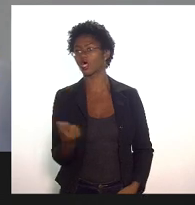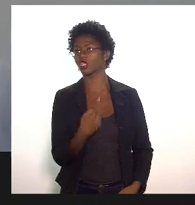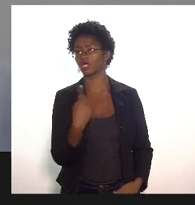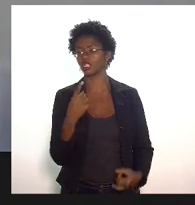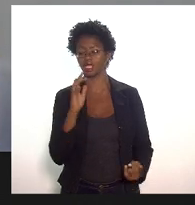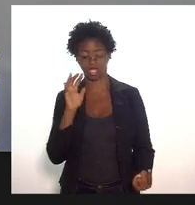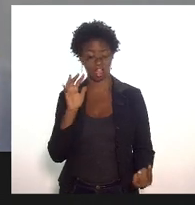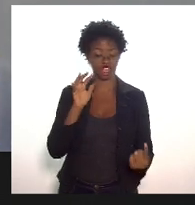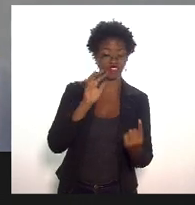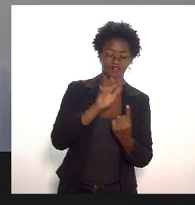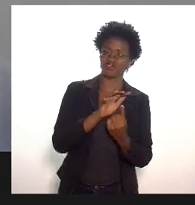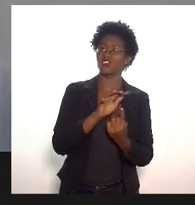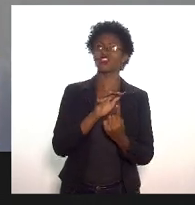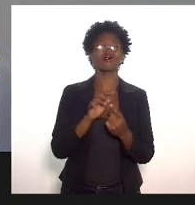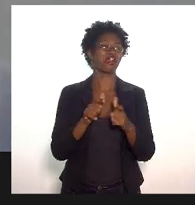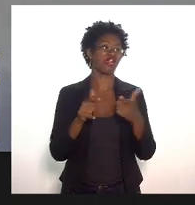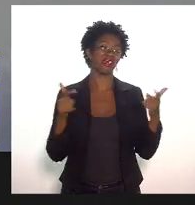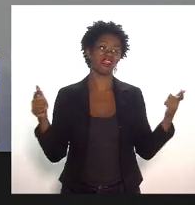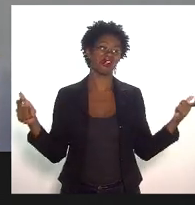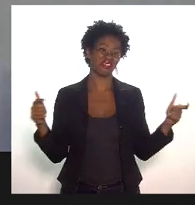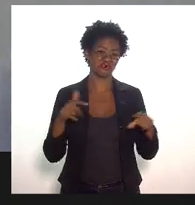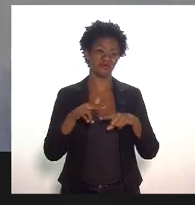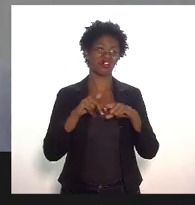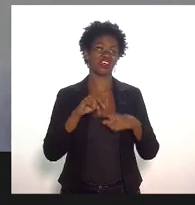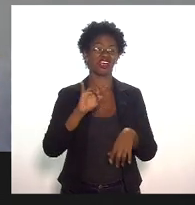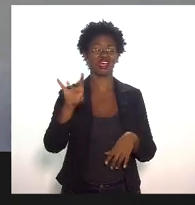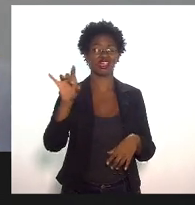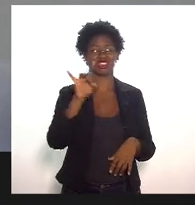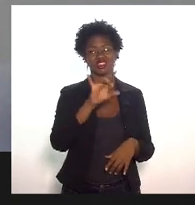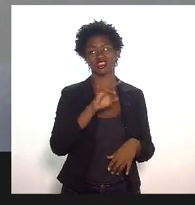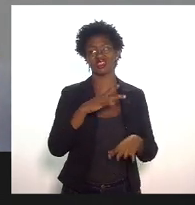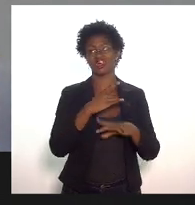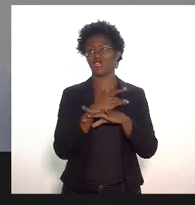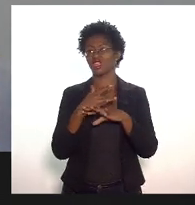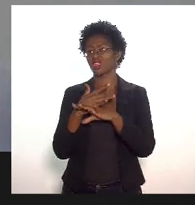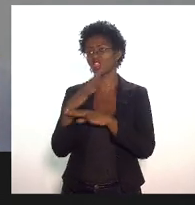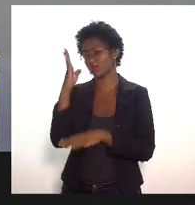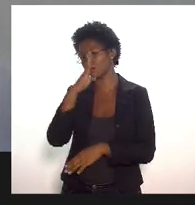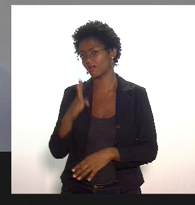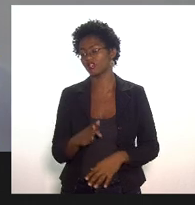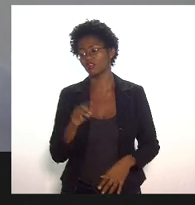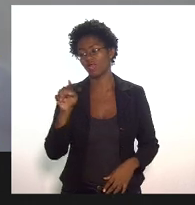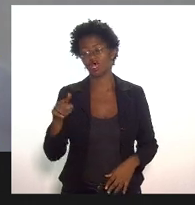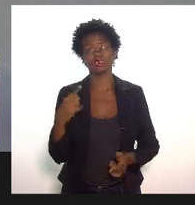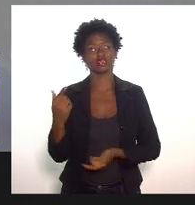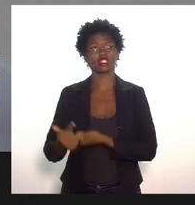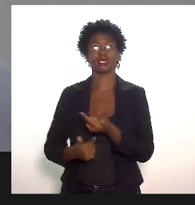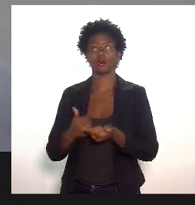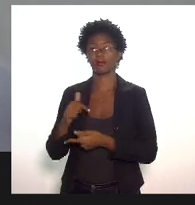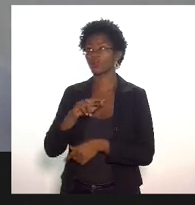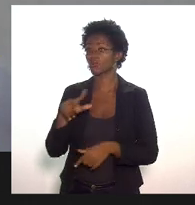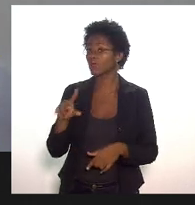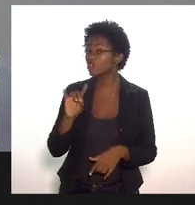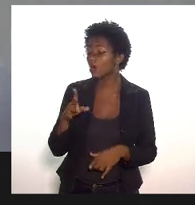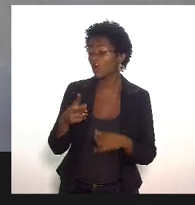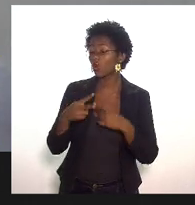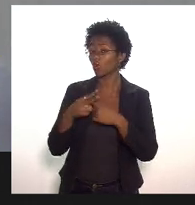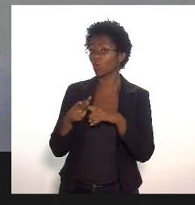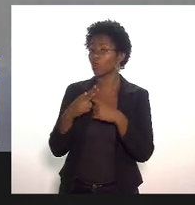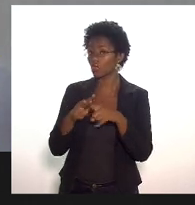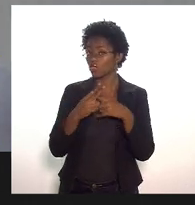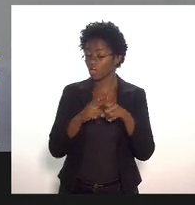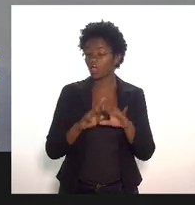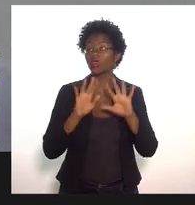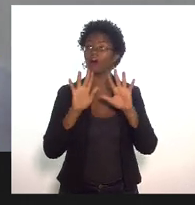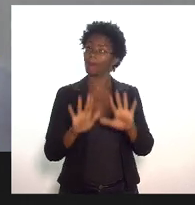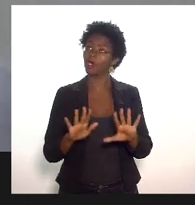muito grande em várias cidades brasileiras, essa atividade não só de reparo, manutenção e toda a